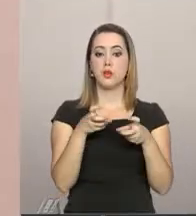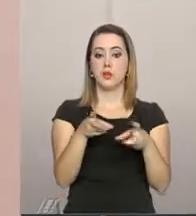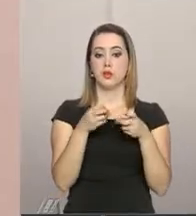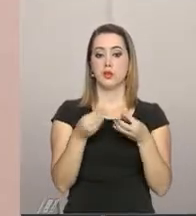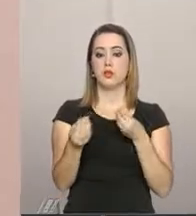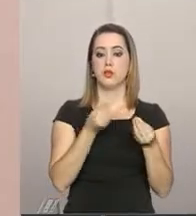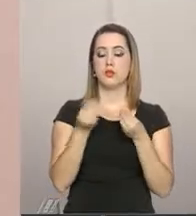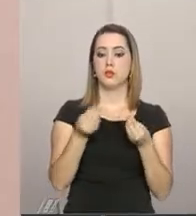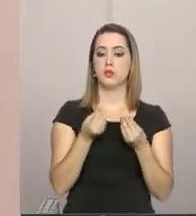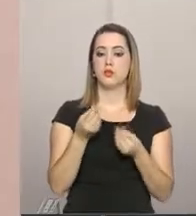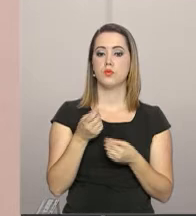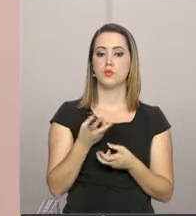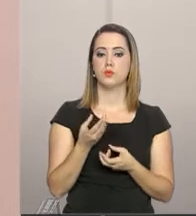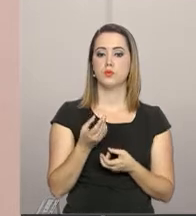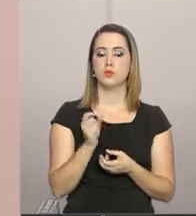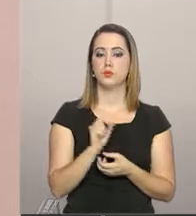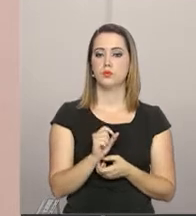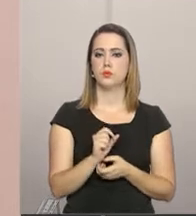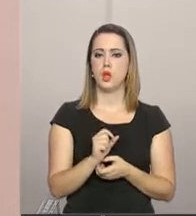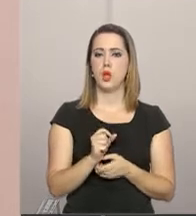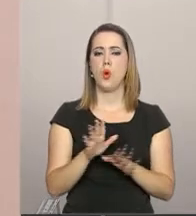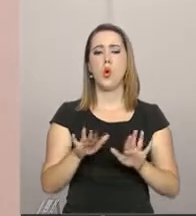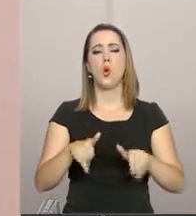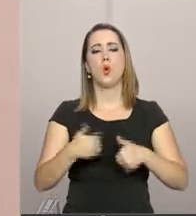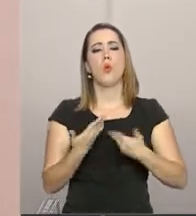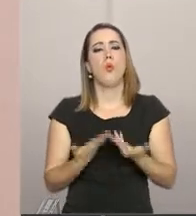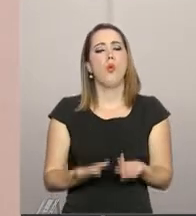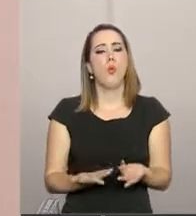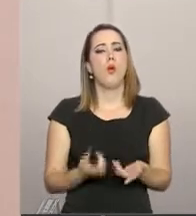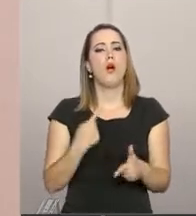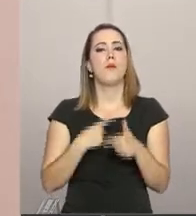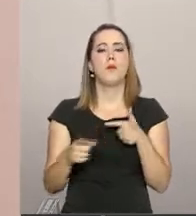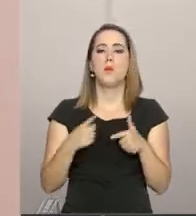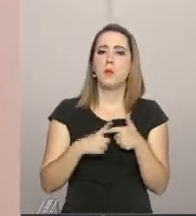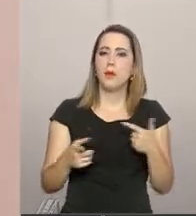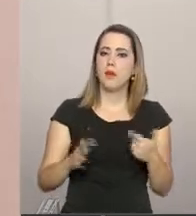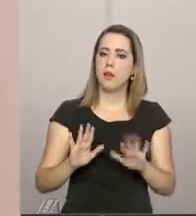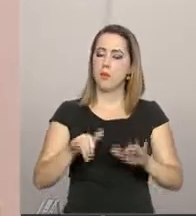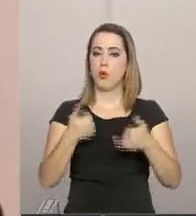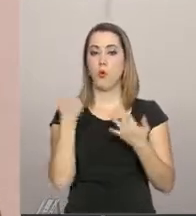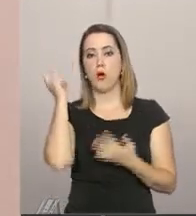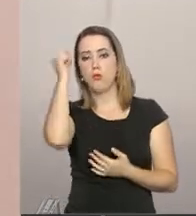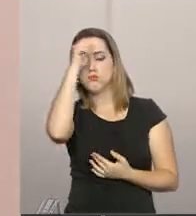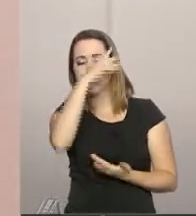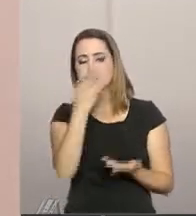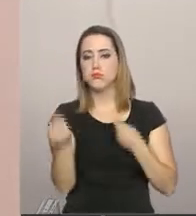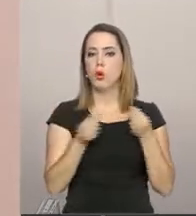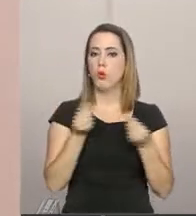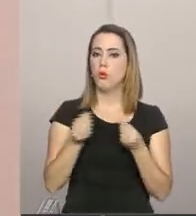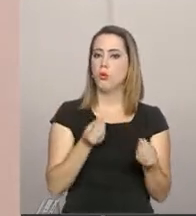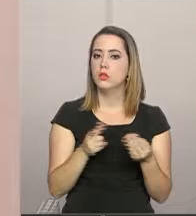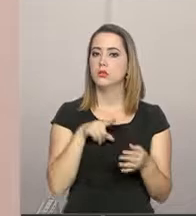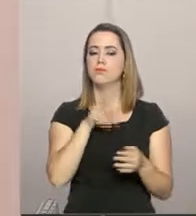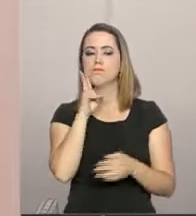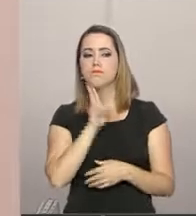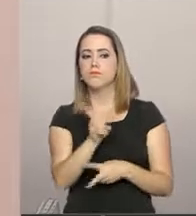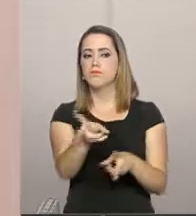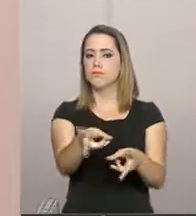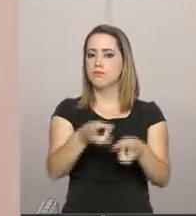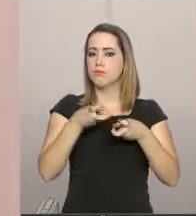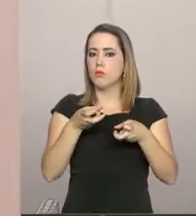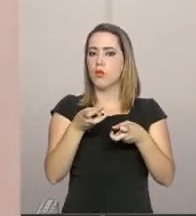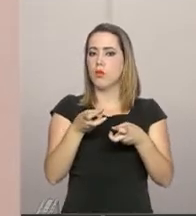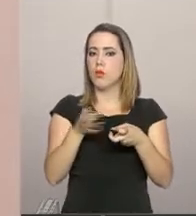solução de dificuldades, barreiras que atrapalham, né, o investimento